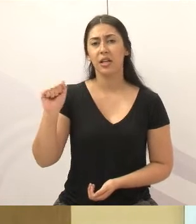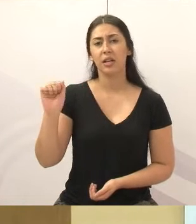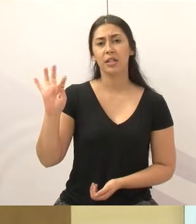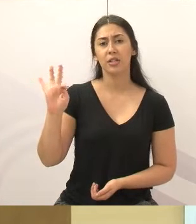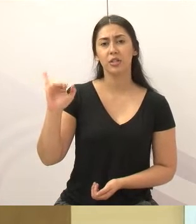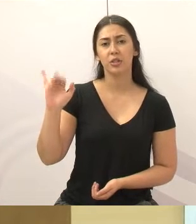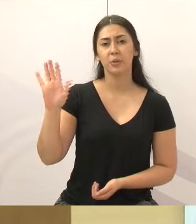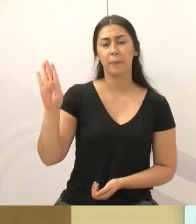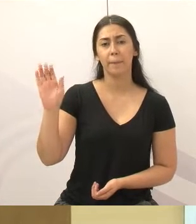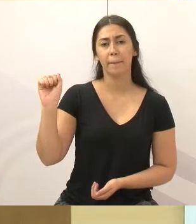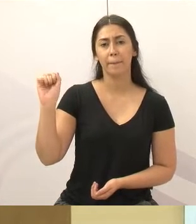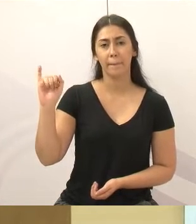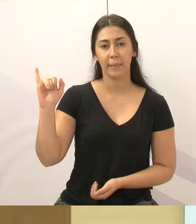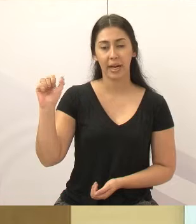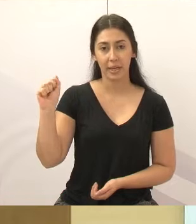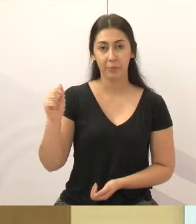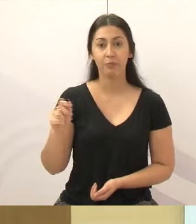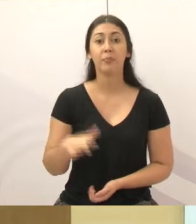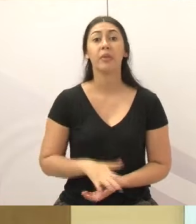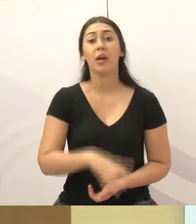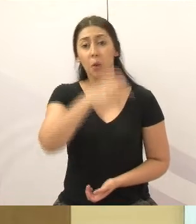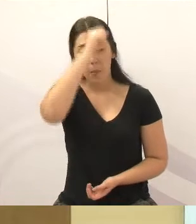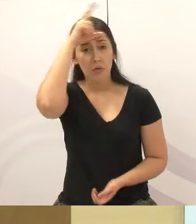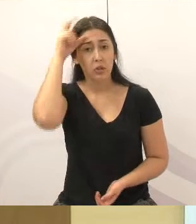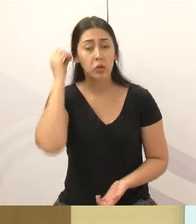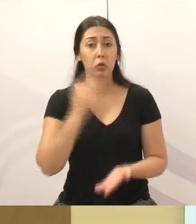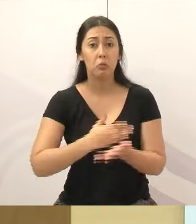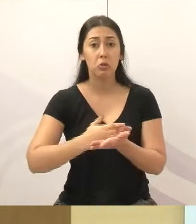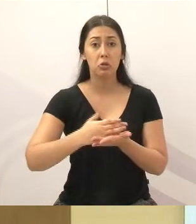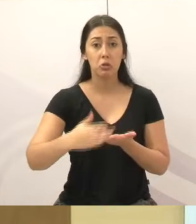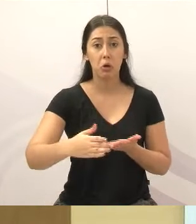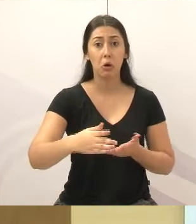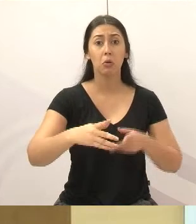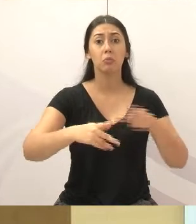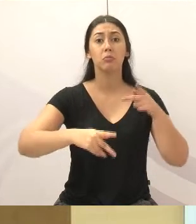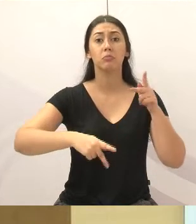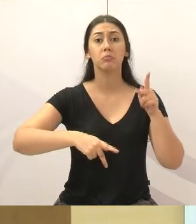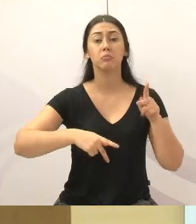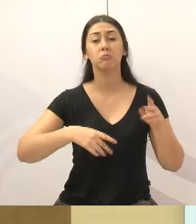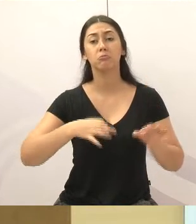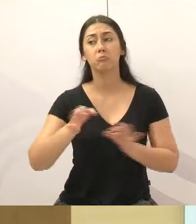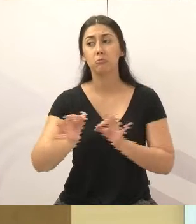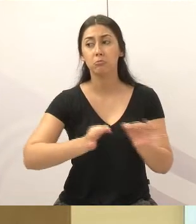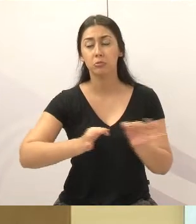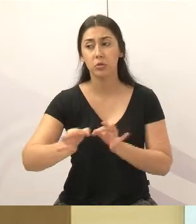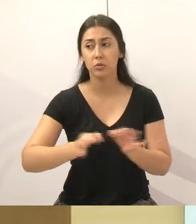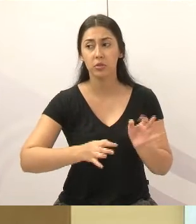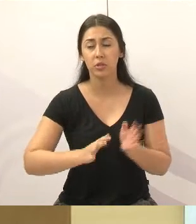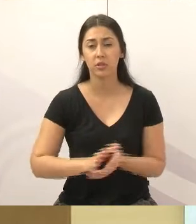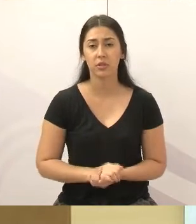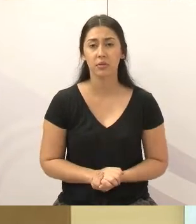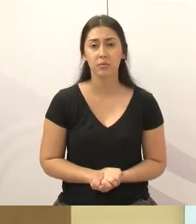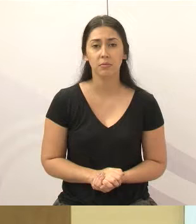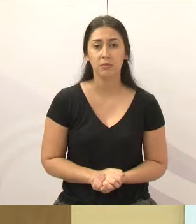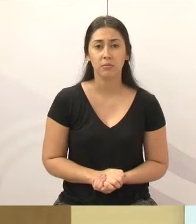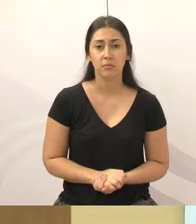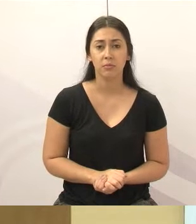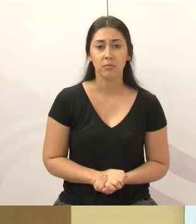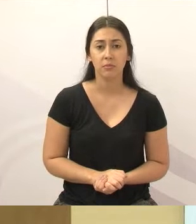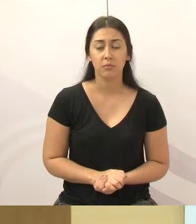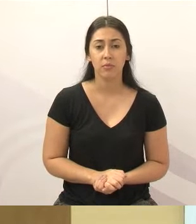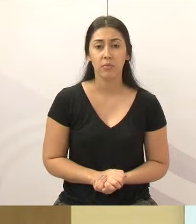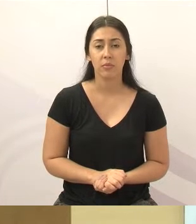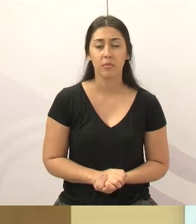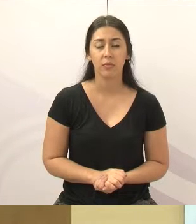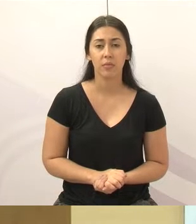Atibaia, a prefeitura lá implantou um projeto, mas eles estão dando um kit com uma máscara e um vidrinho de álcool